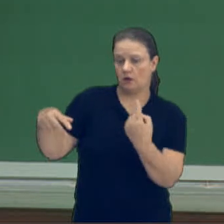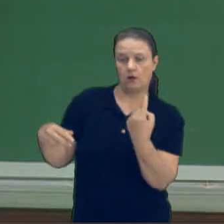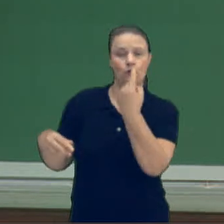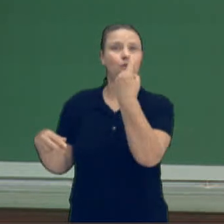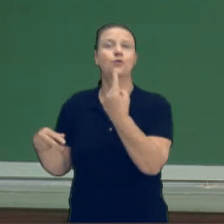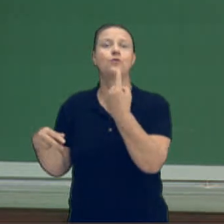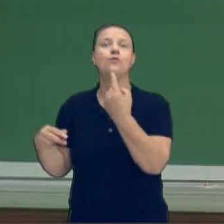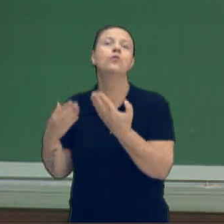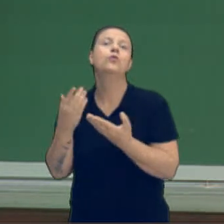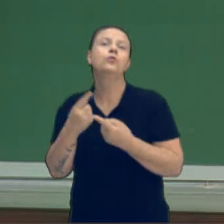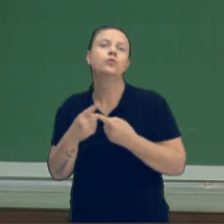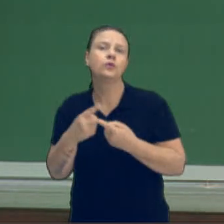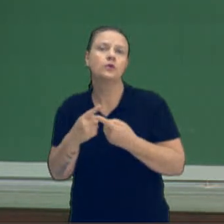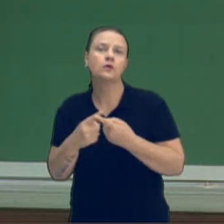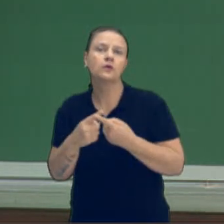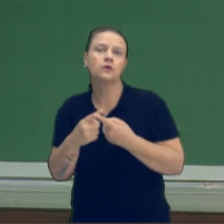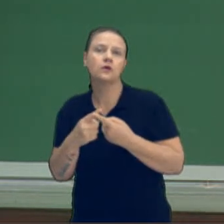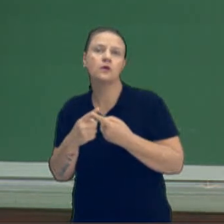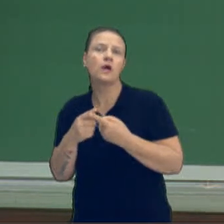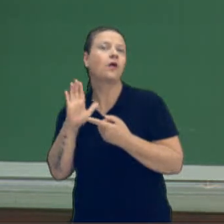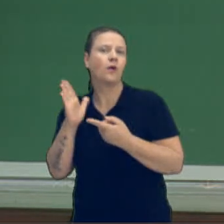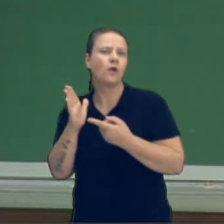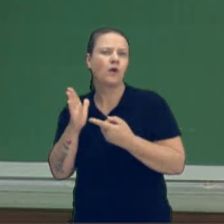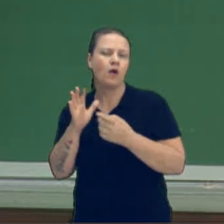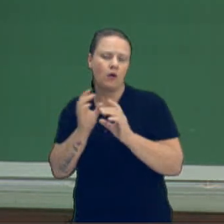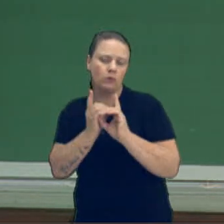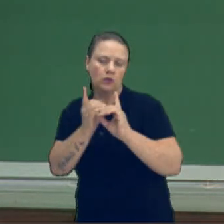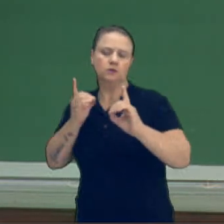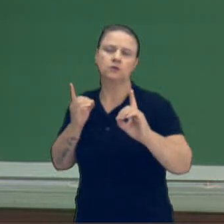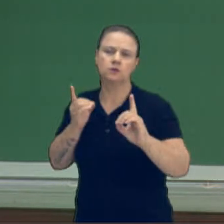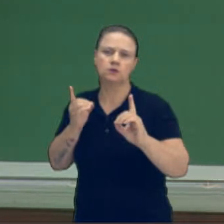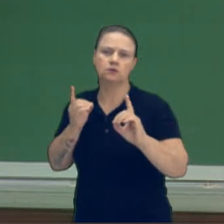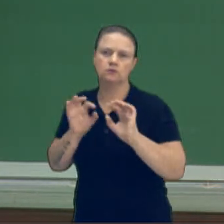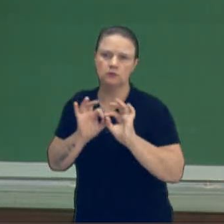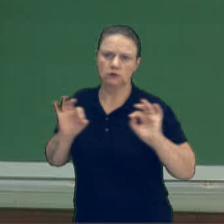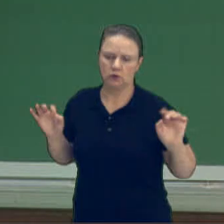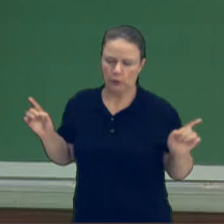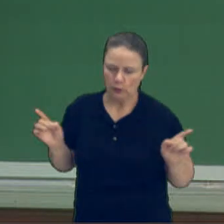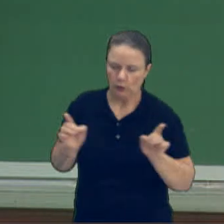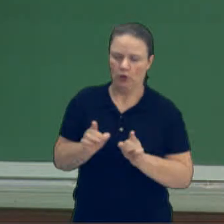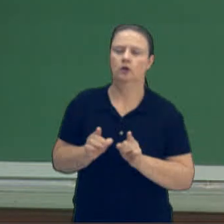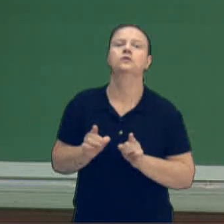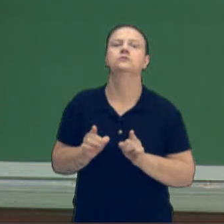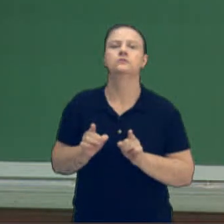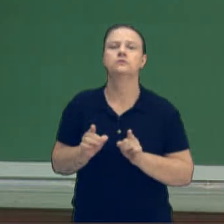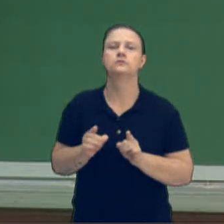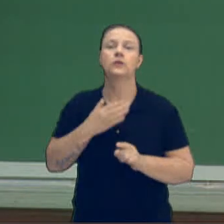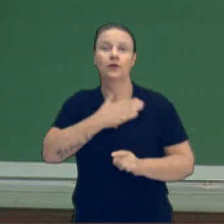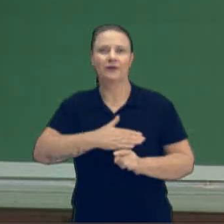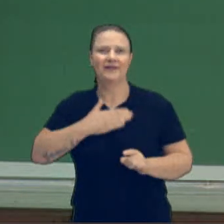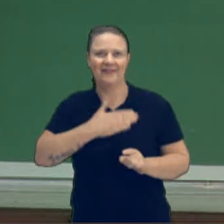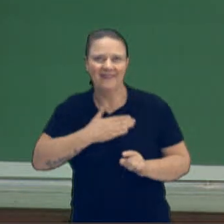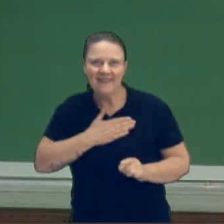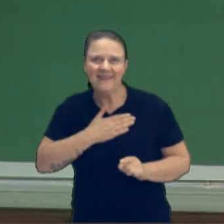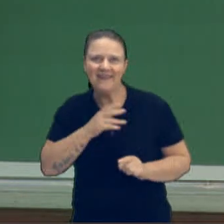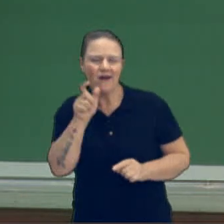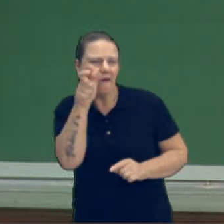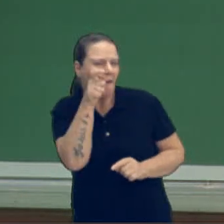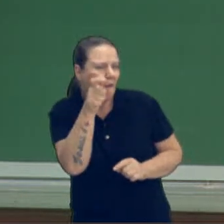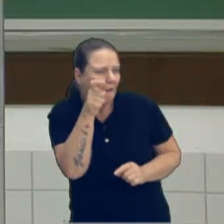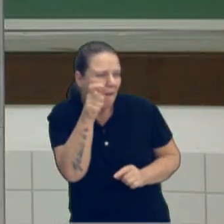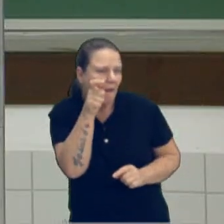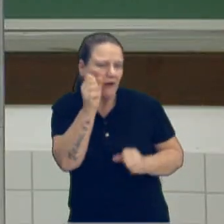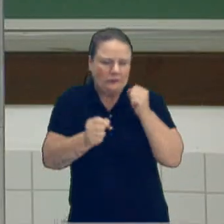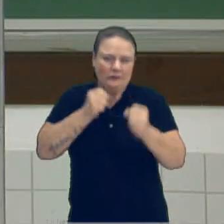porque ele vai percorrer uma distância menor, desde que eles saiam do mesmo ponto. Quem gosta de acompanhar atletismo já percebeu que